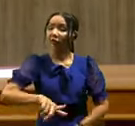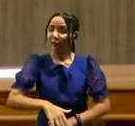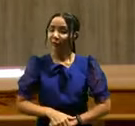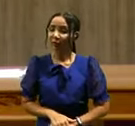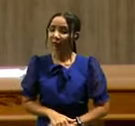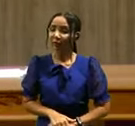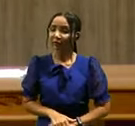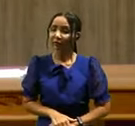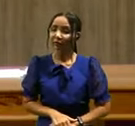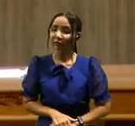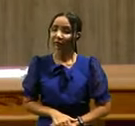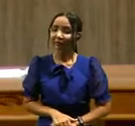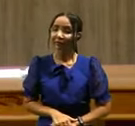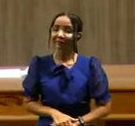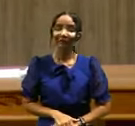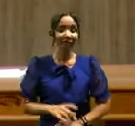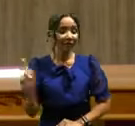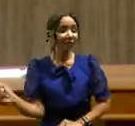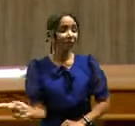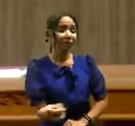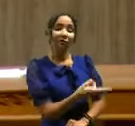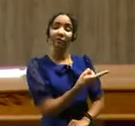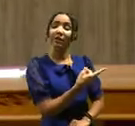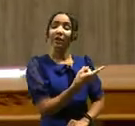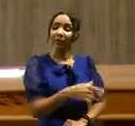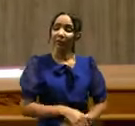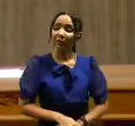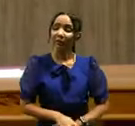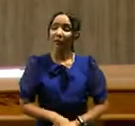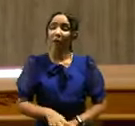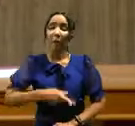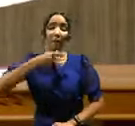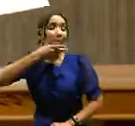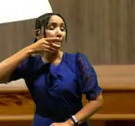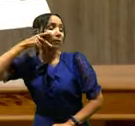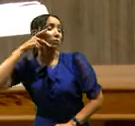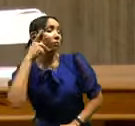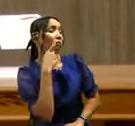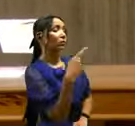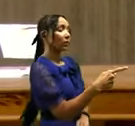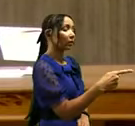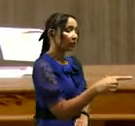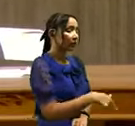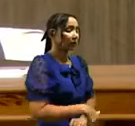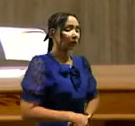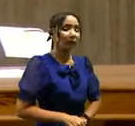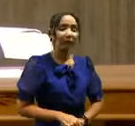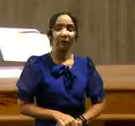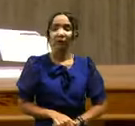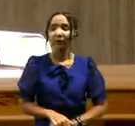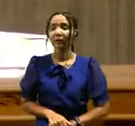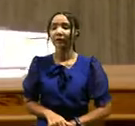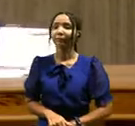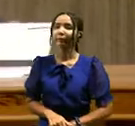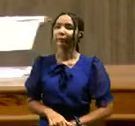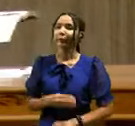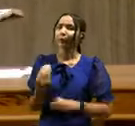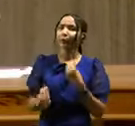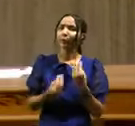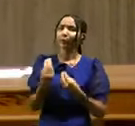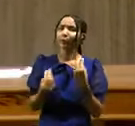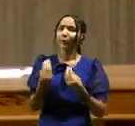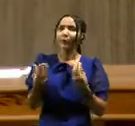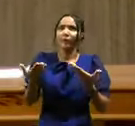ele profe agora como é que vai profetizar para oro Não te